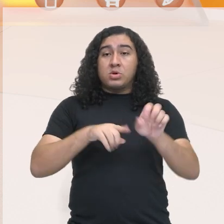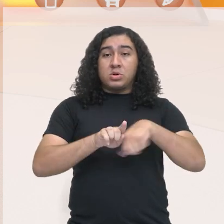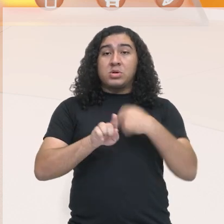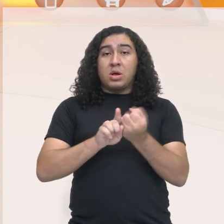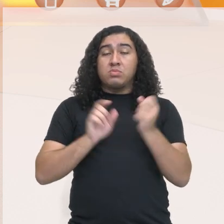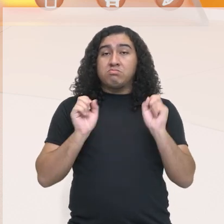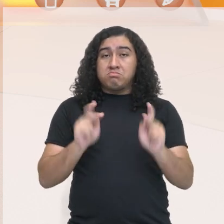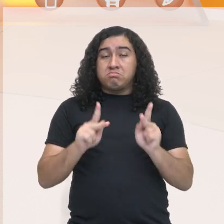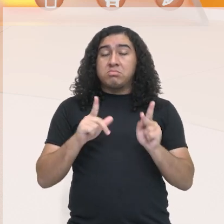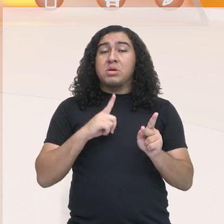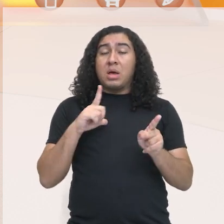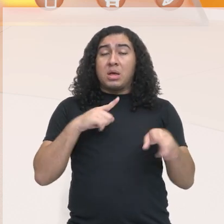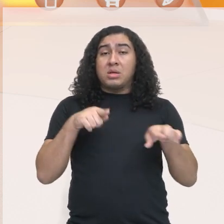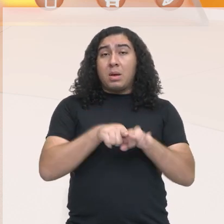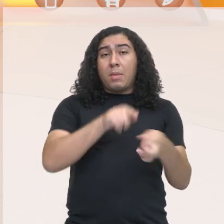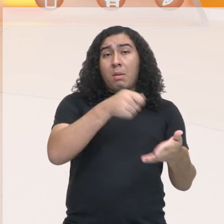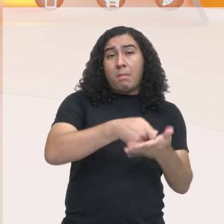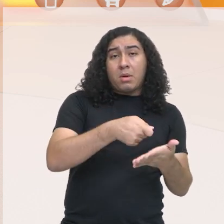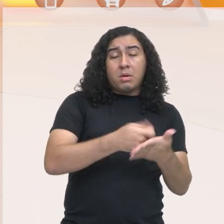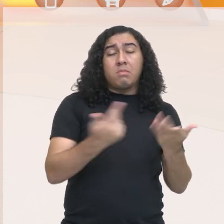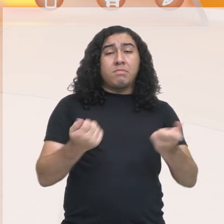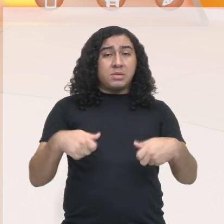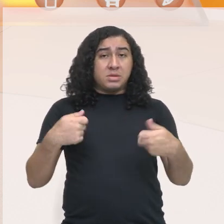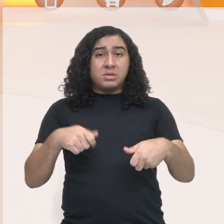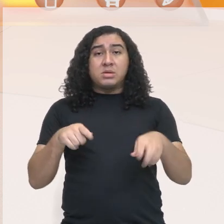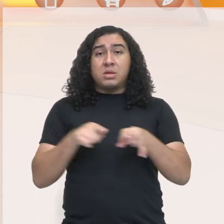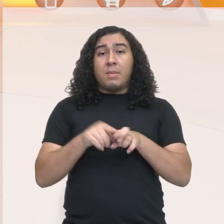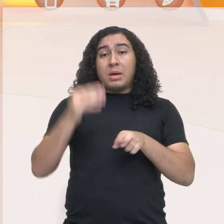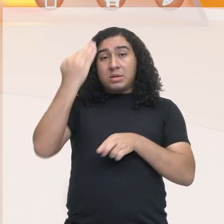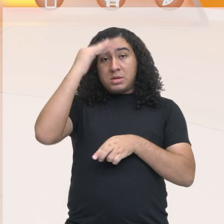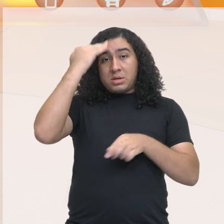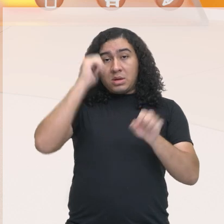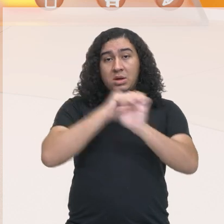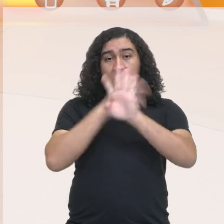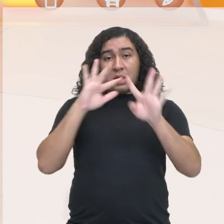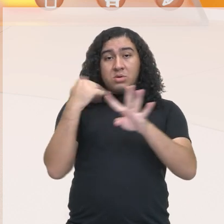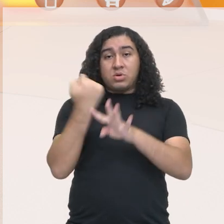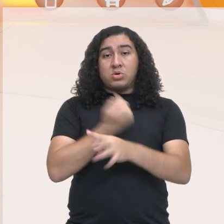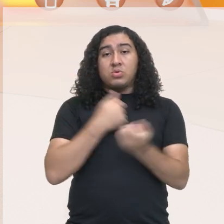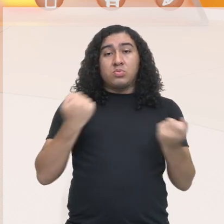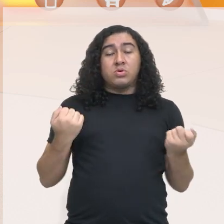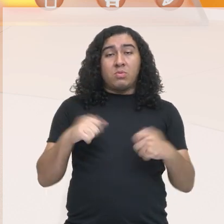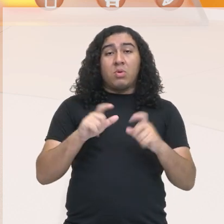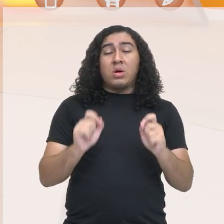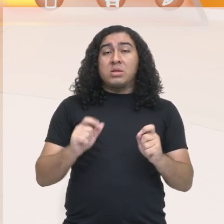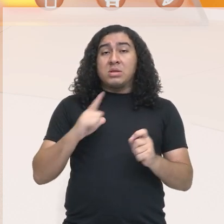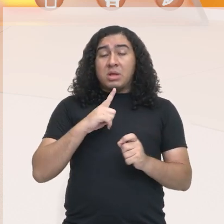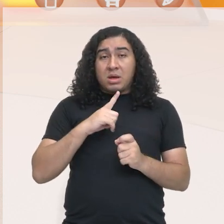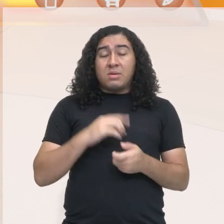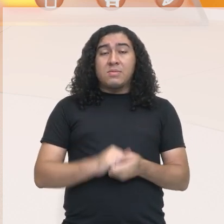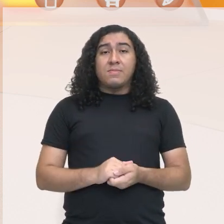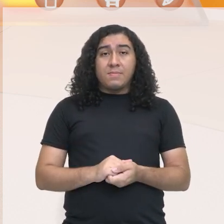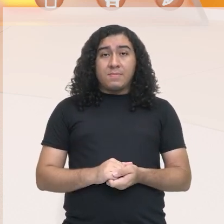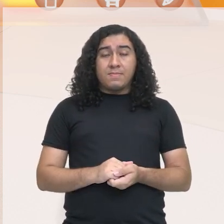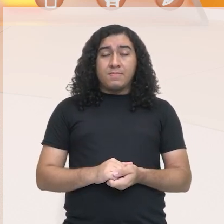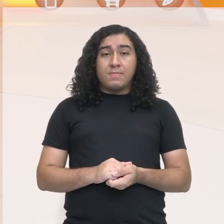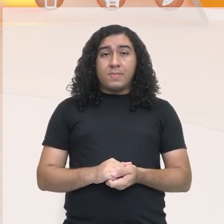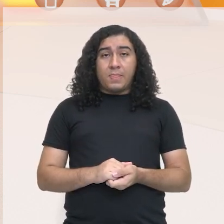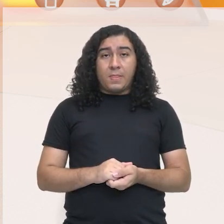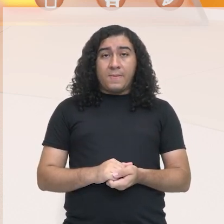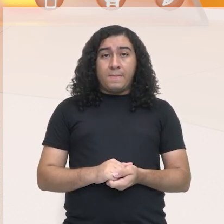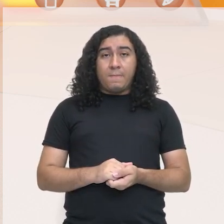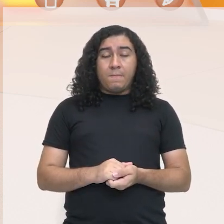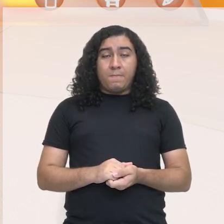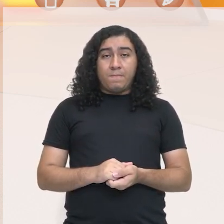de cobrar, de exigir, né? De entender para quê? Para que a gente realmente possa cobrar e exigir de